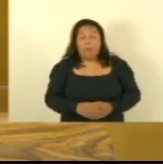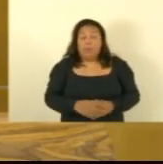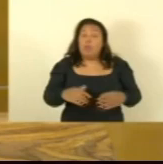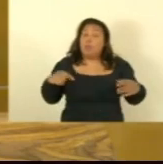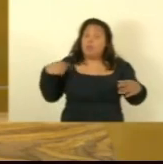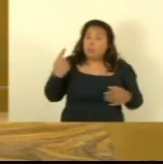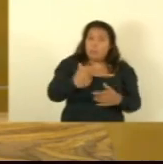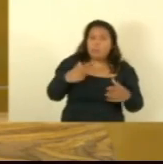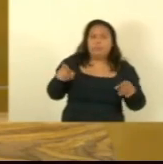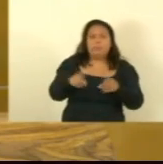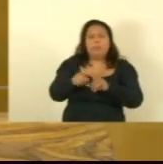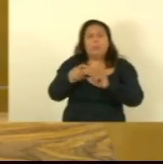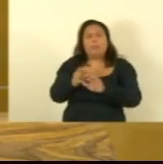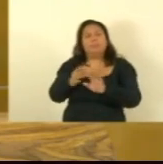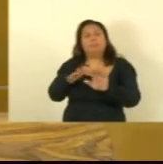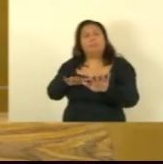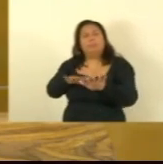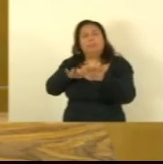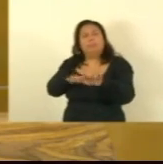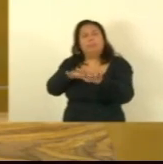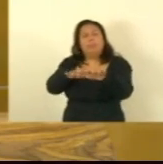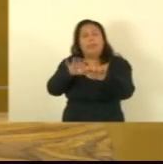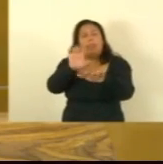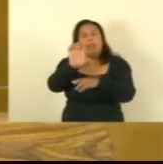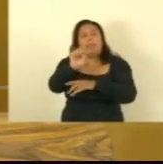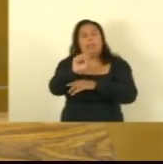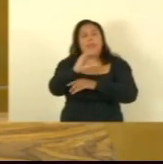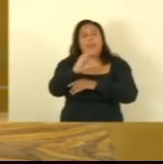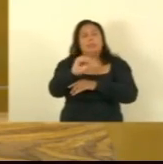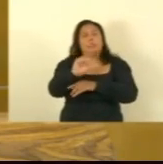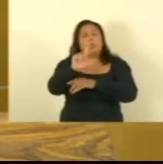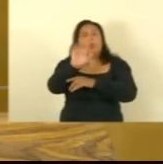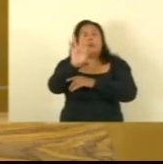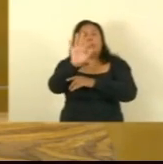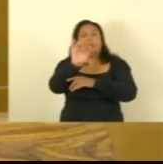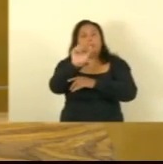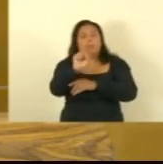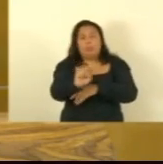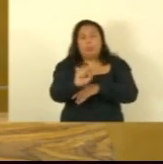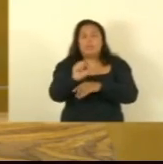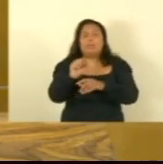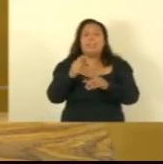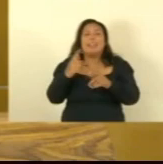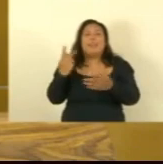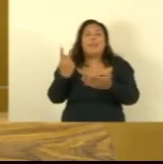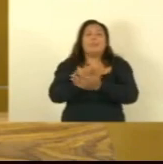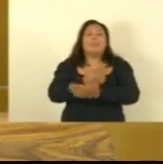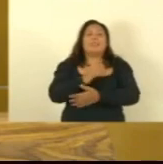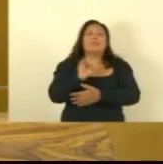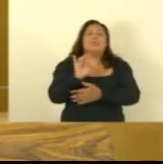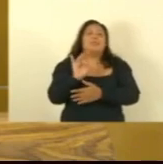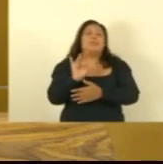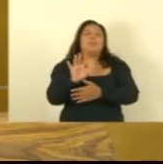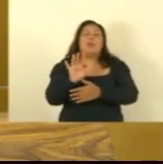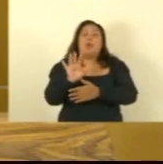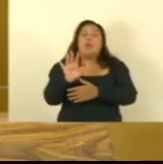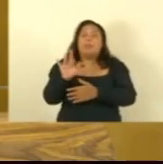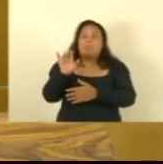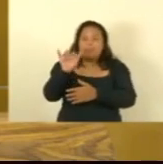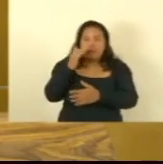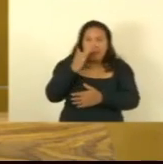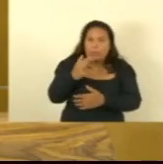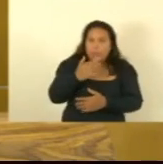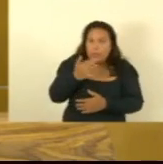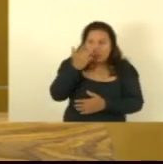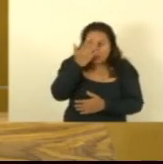Assunção, escoltas, como Vossa Excelência já presenciou, escoltas feitas com apenas, deputado Hélio,